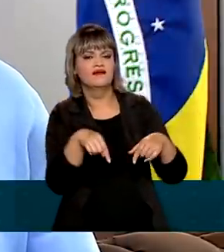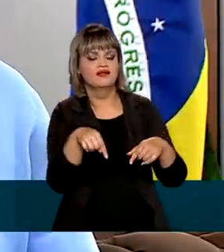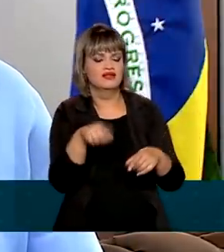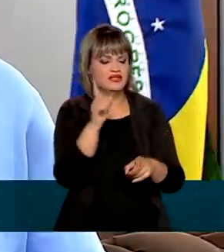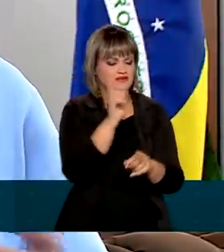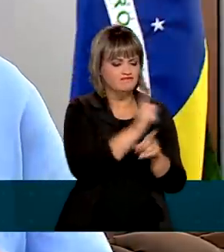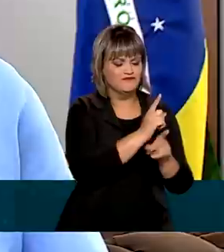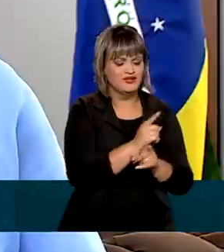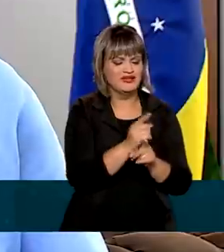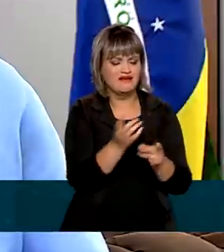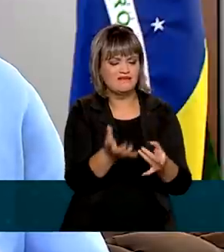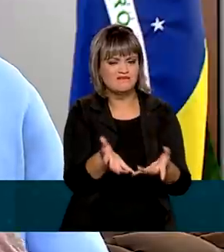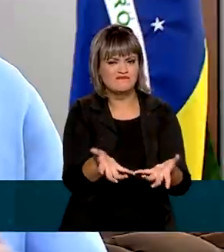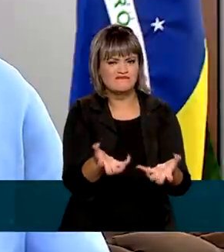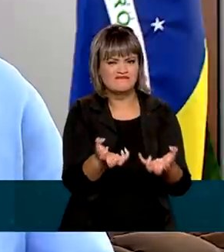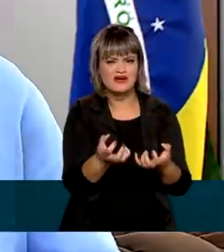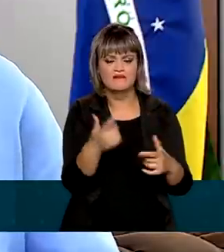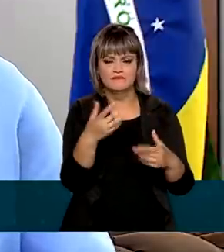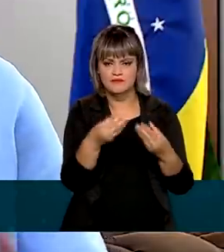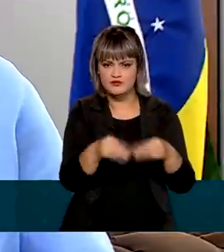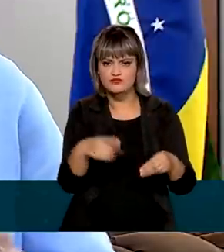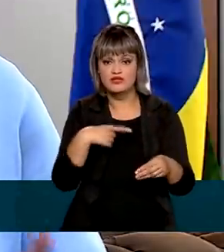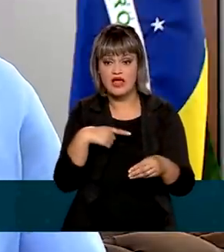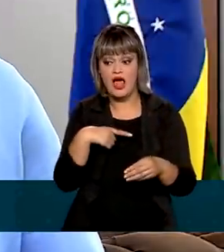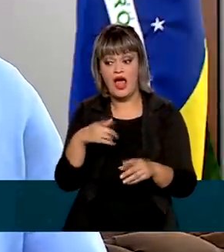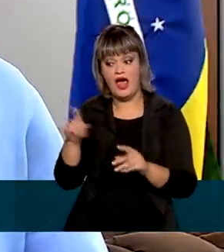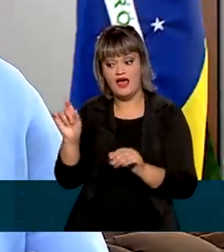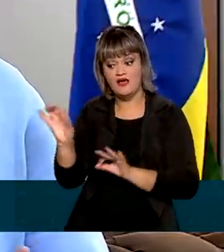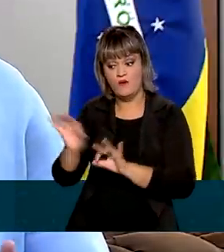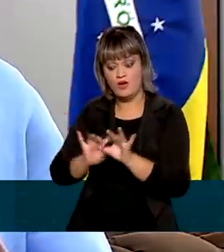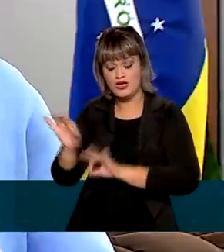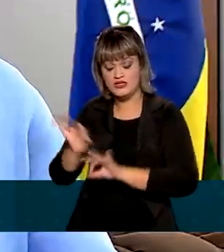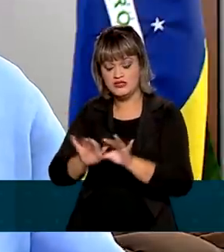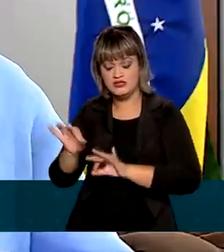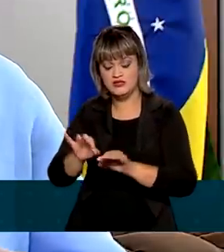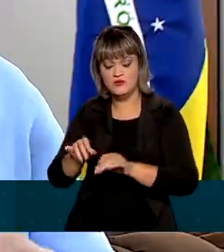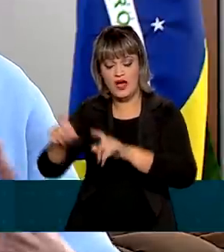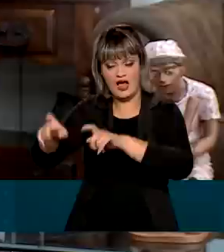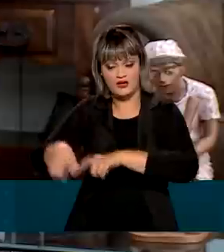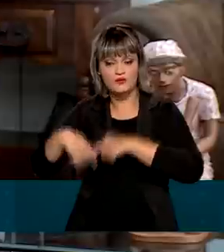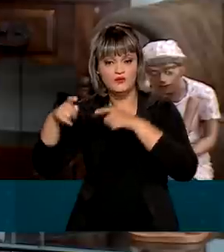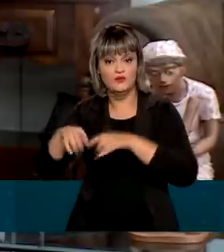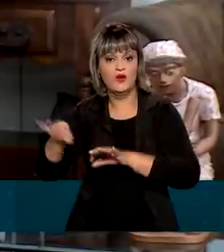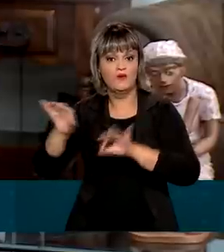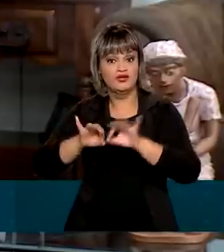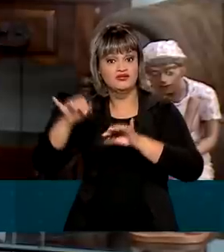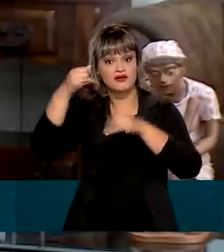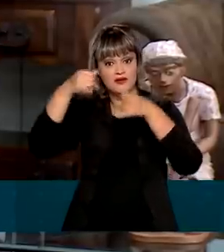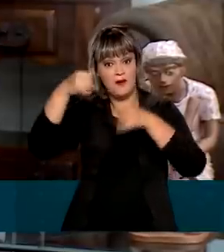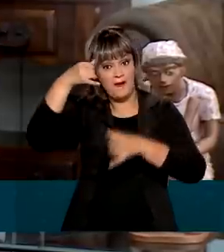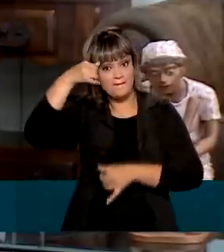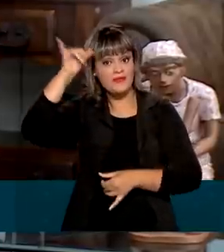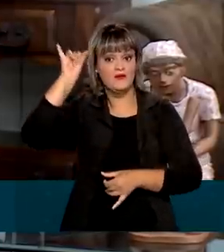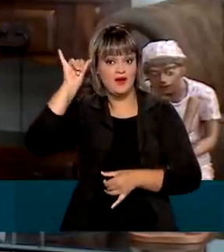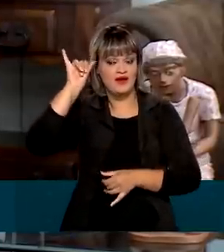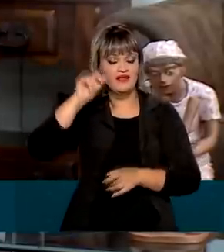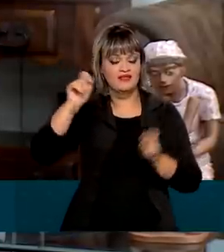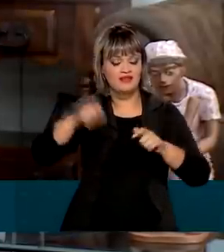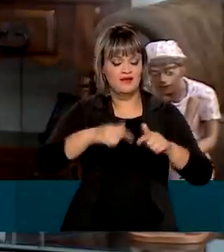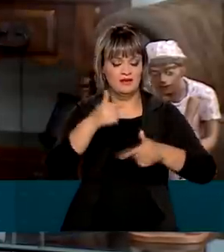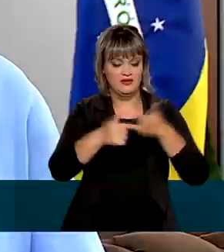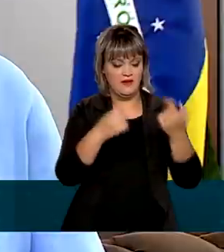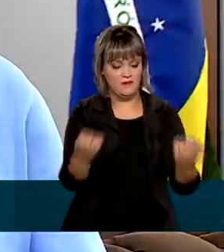estão degradadas e que através da Agricultura indo uma pecuária mais e coloca uma produtividade maior